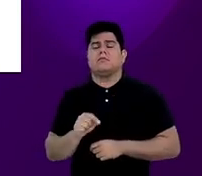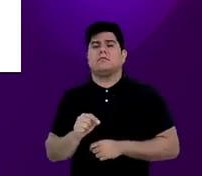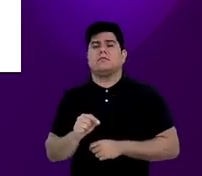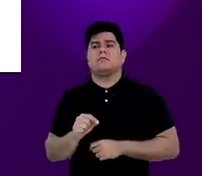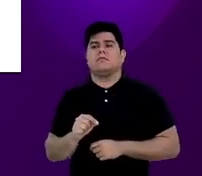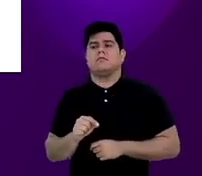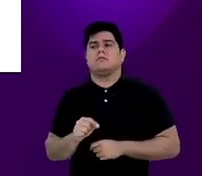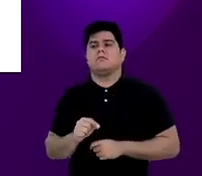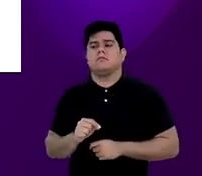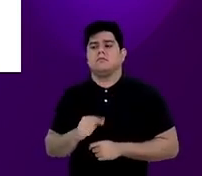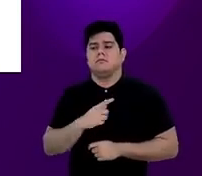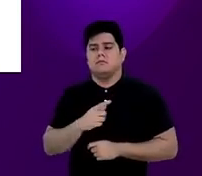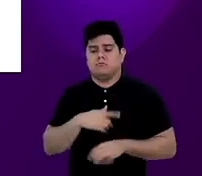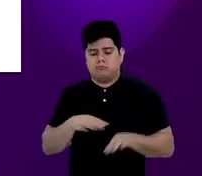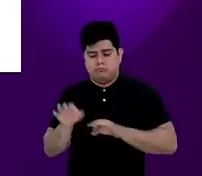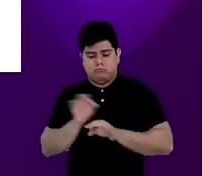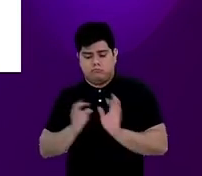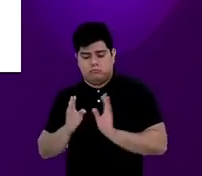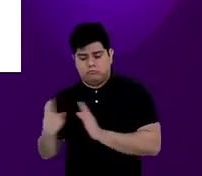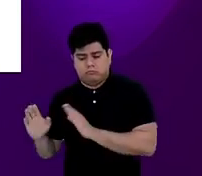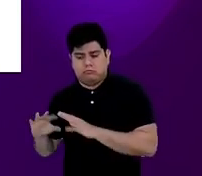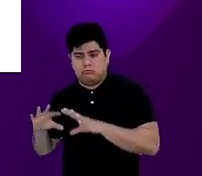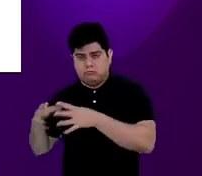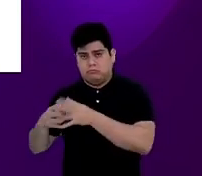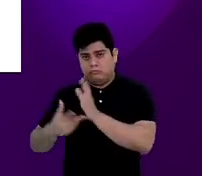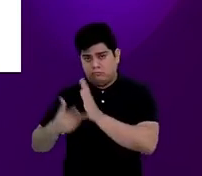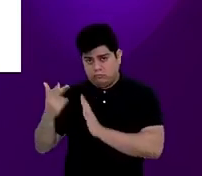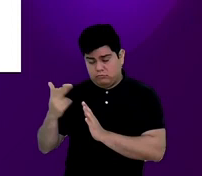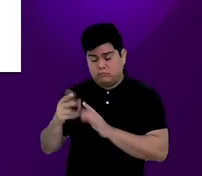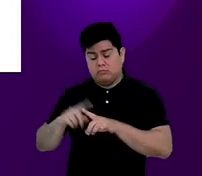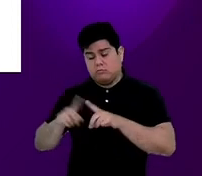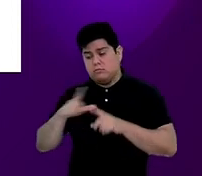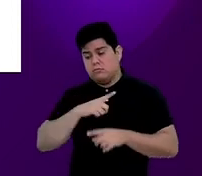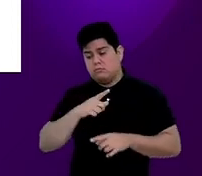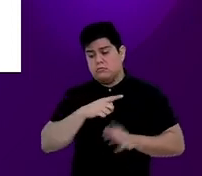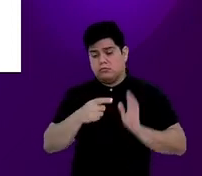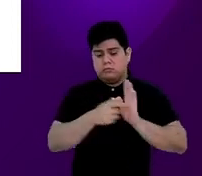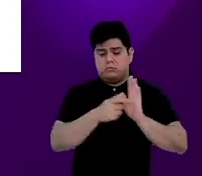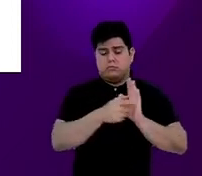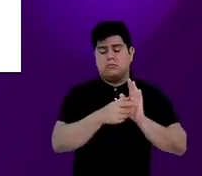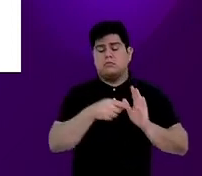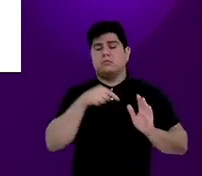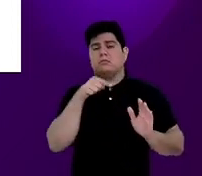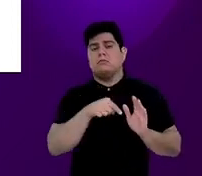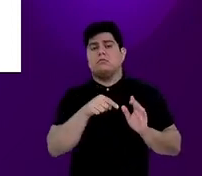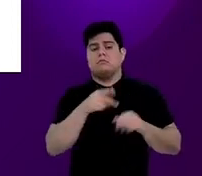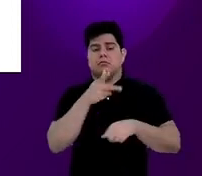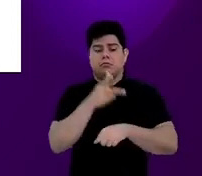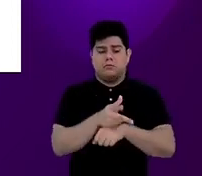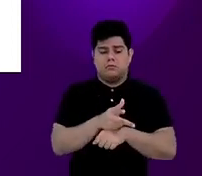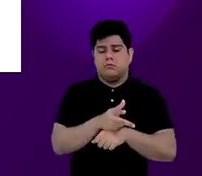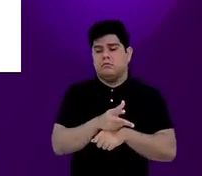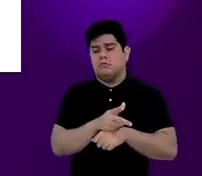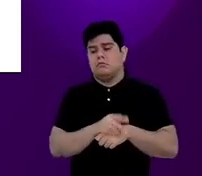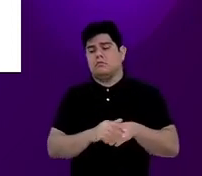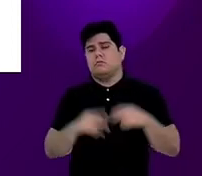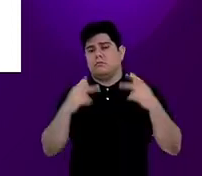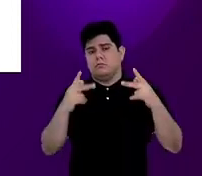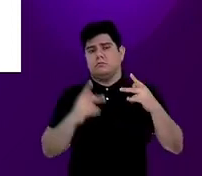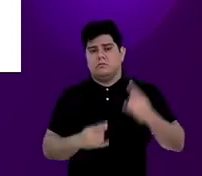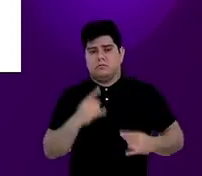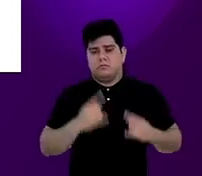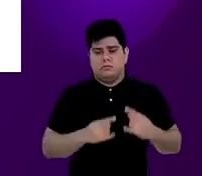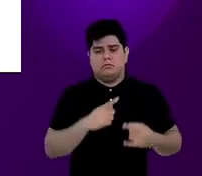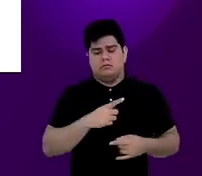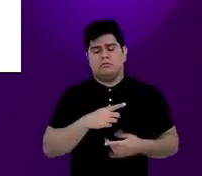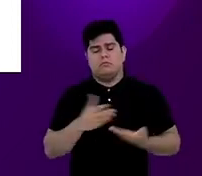uma certa organização com o centro cirúrgico e, principalmente, a gente ter o software da câmera na plataforma robótica. O XI hoje já